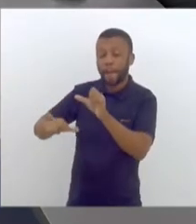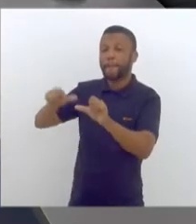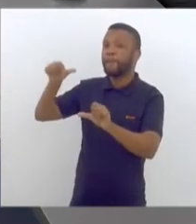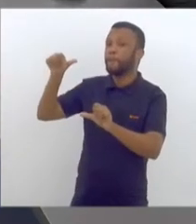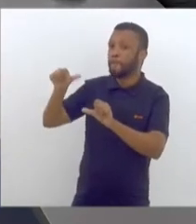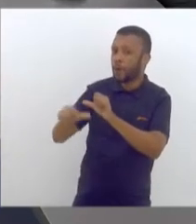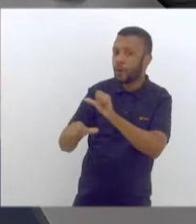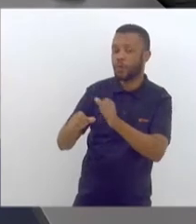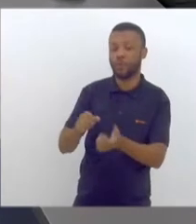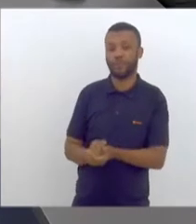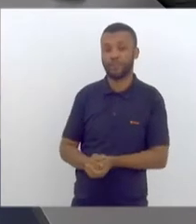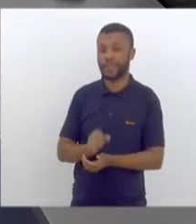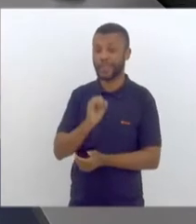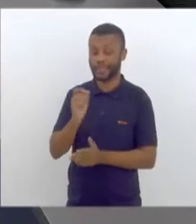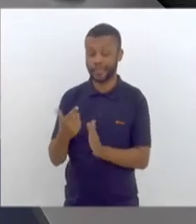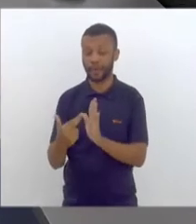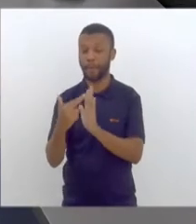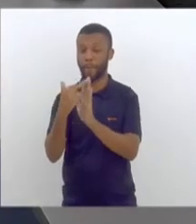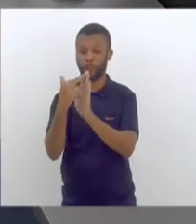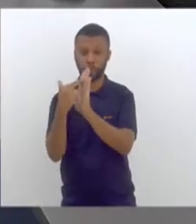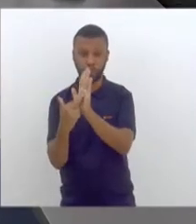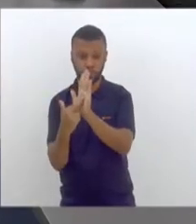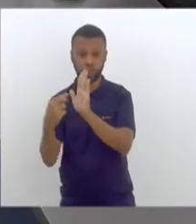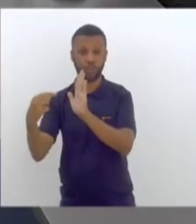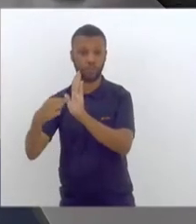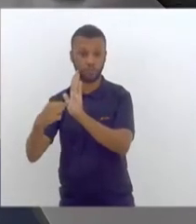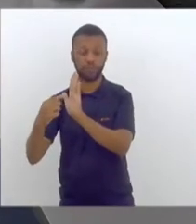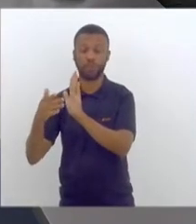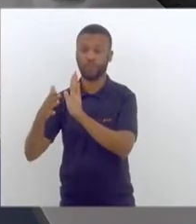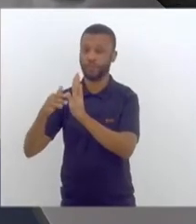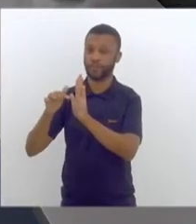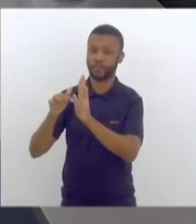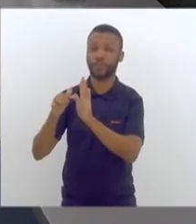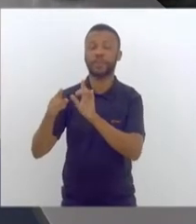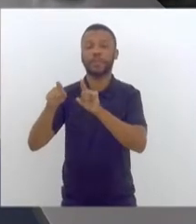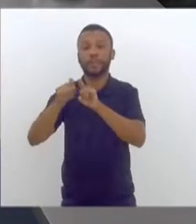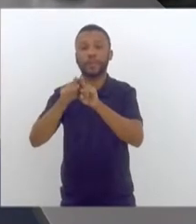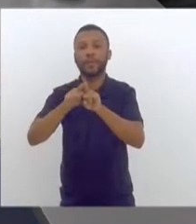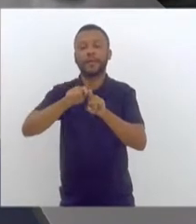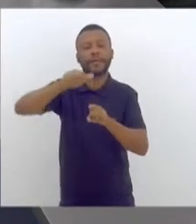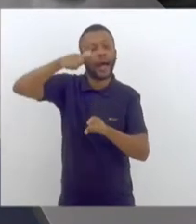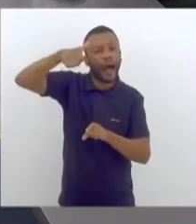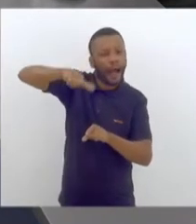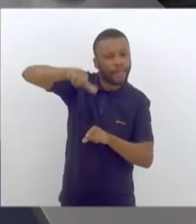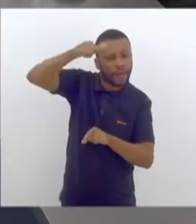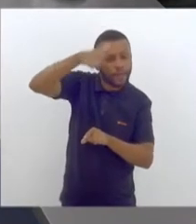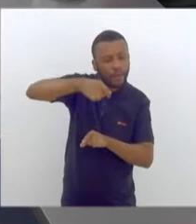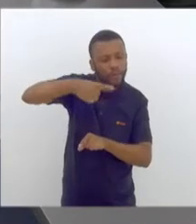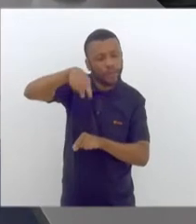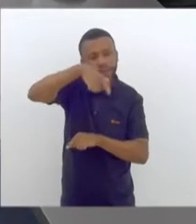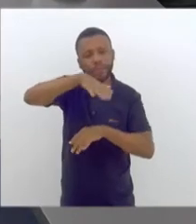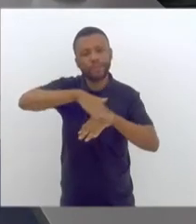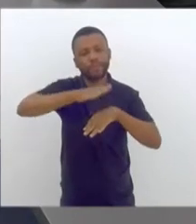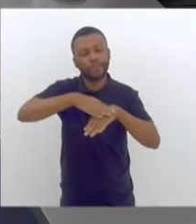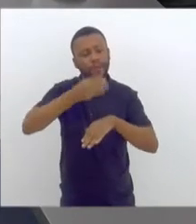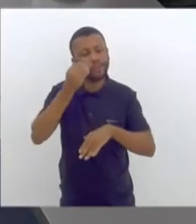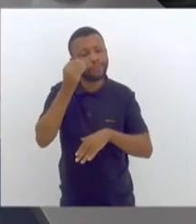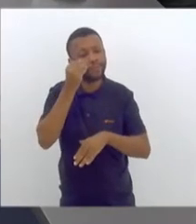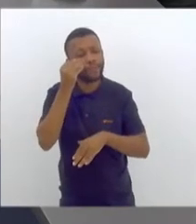se no regime e nesses nessas reavaliações que vocês estão fazendo